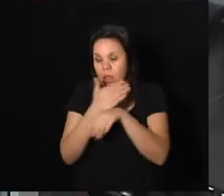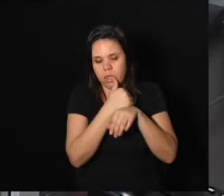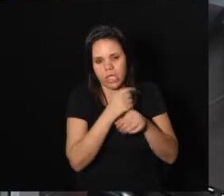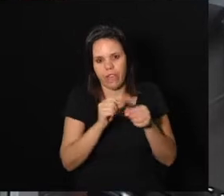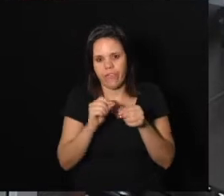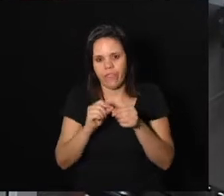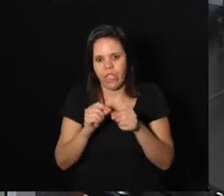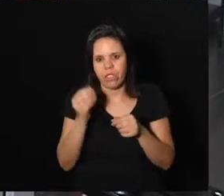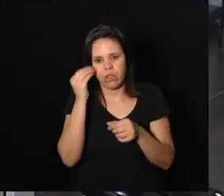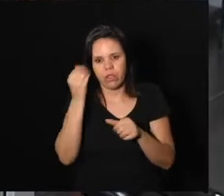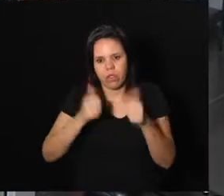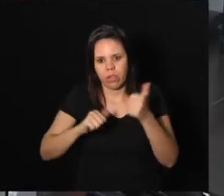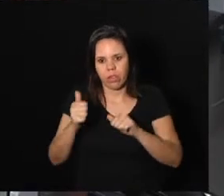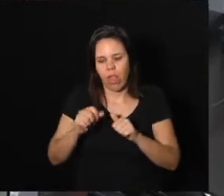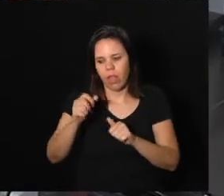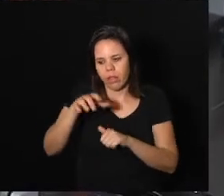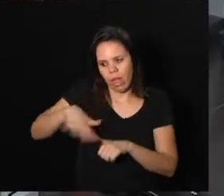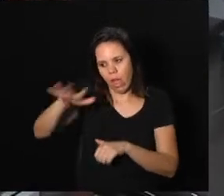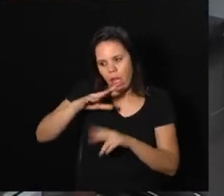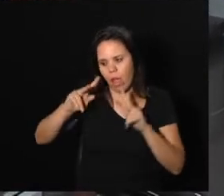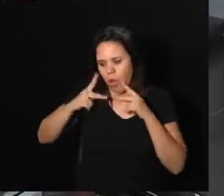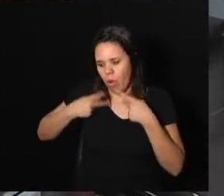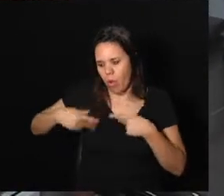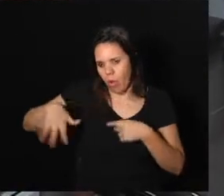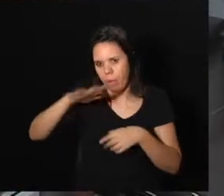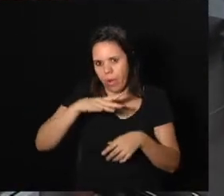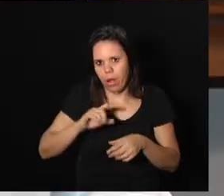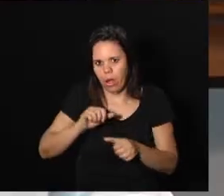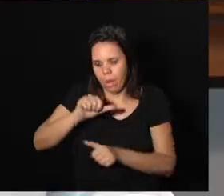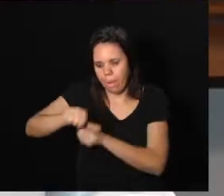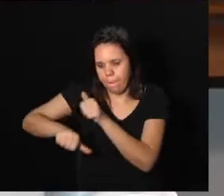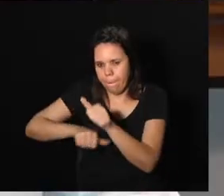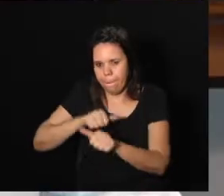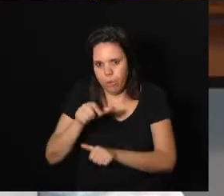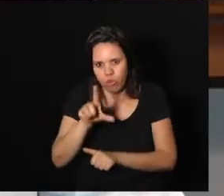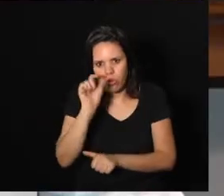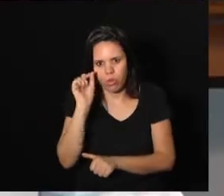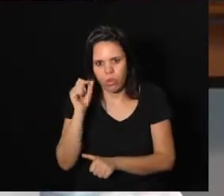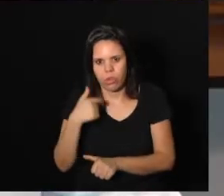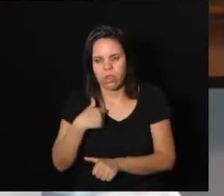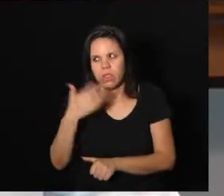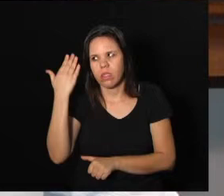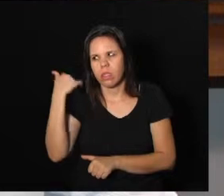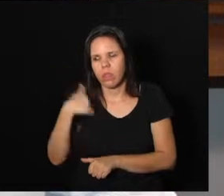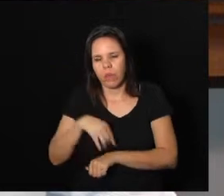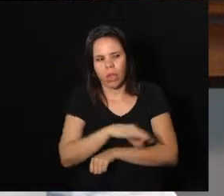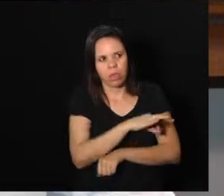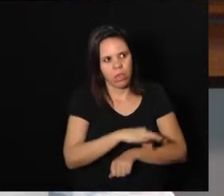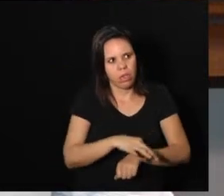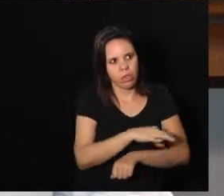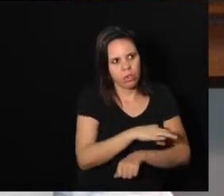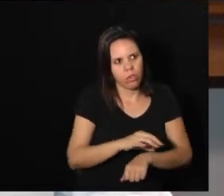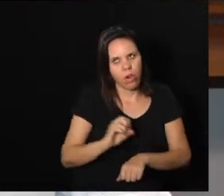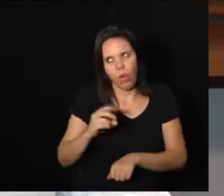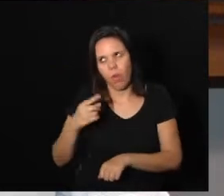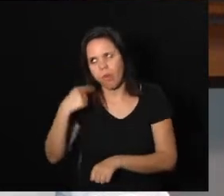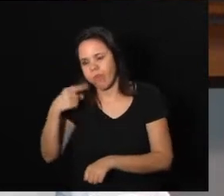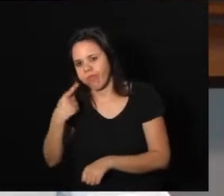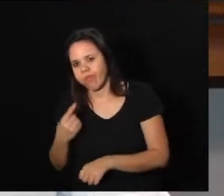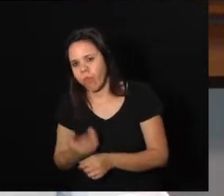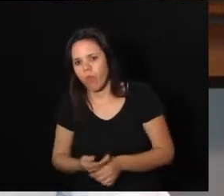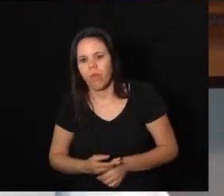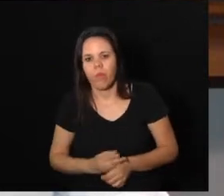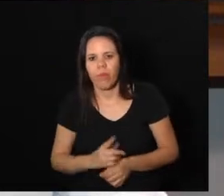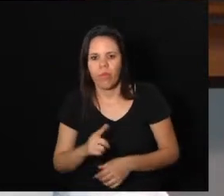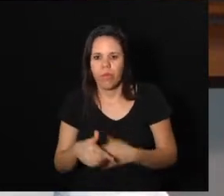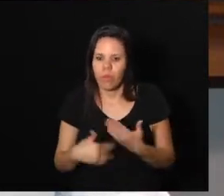vocacional, deu humanas, e aí ele mudou o caminho. Eu sempre fiquei entre arquitetura, urbanismo e direito. Embora